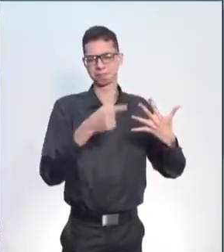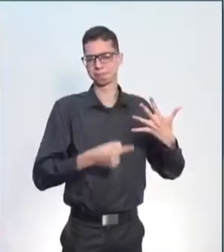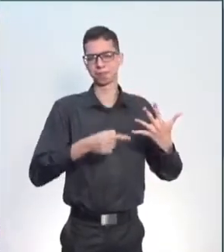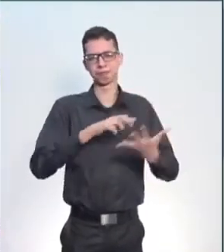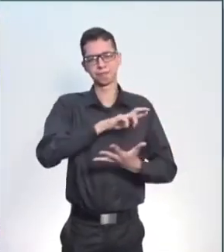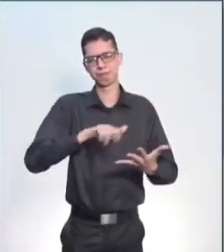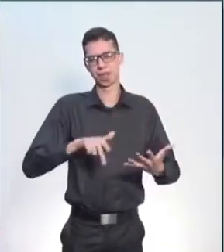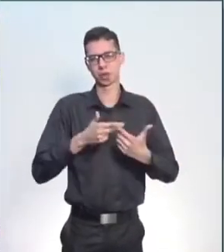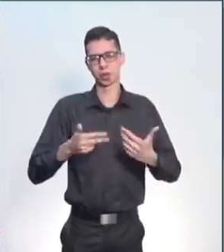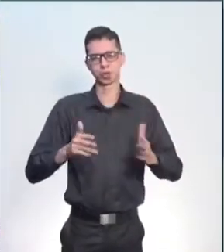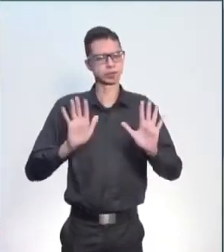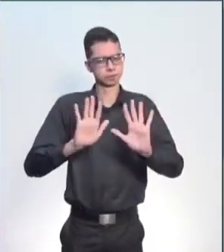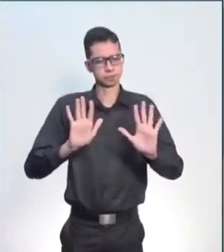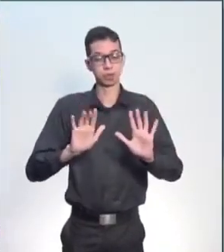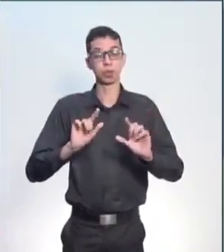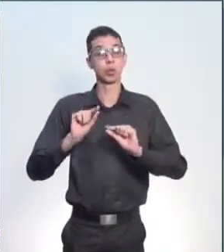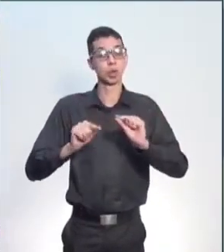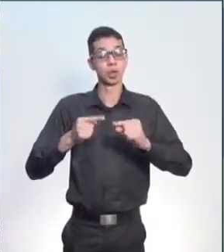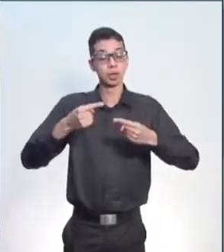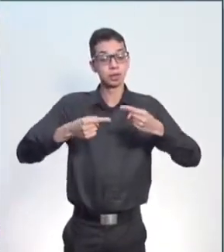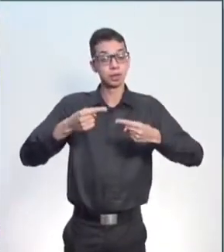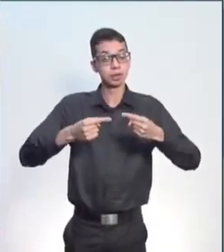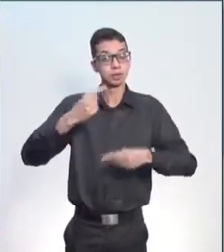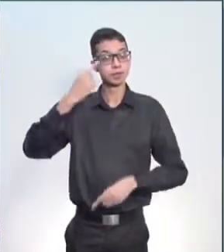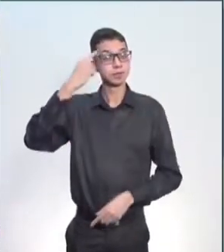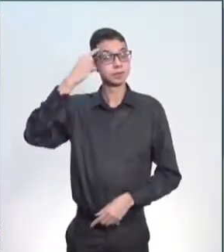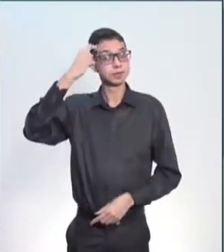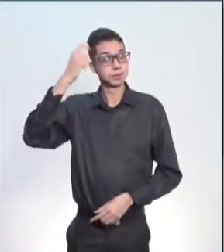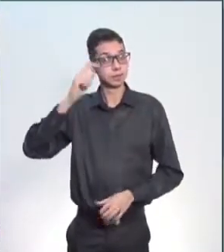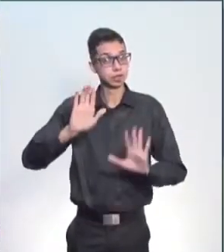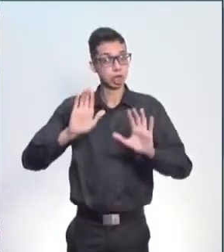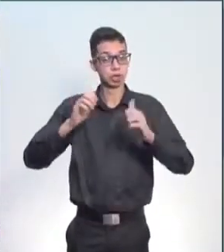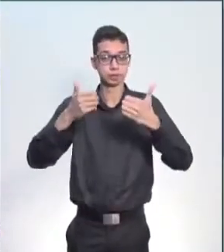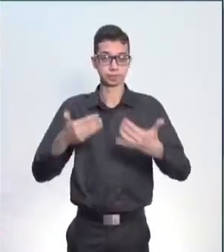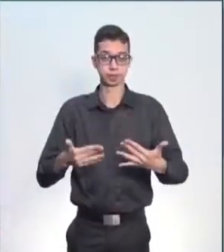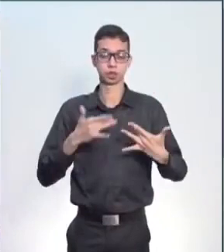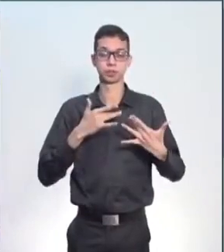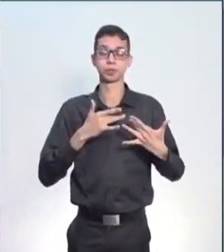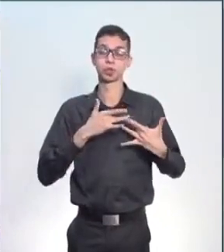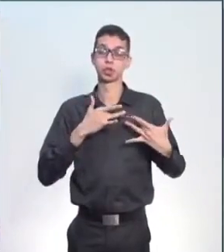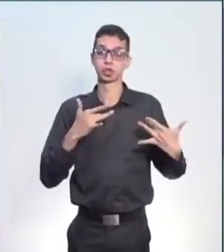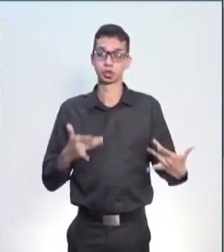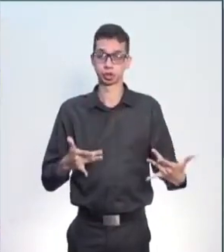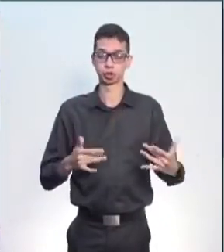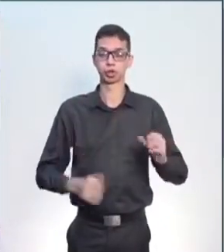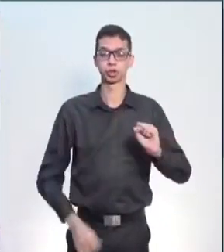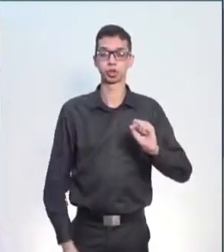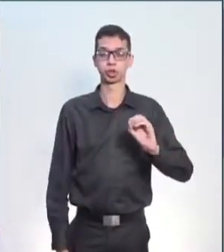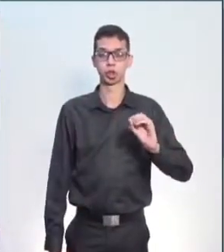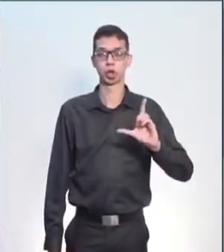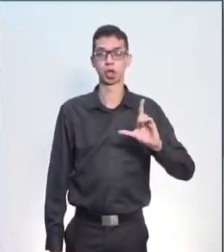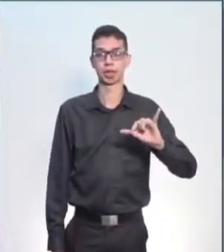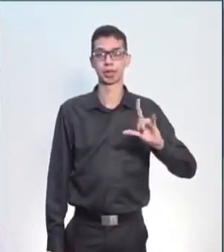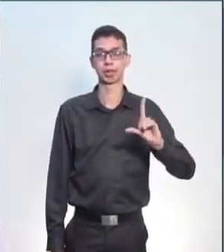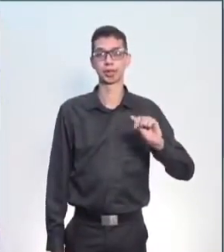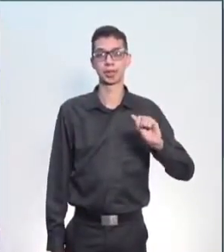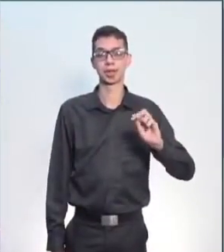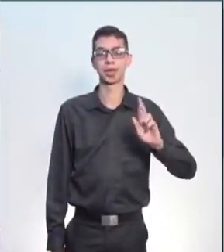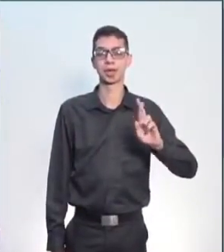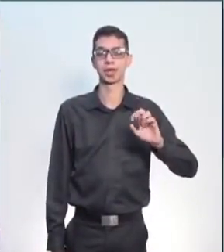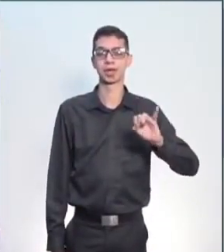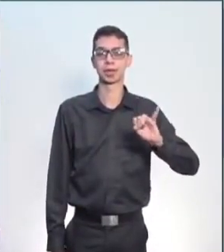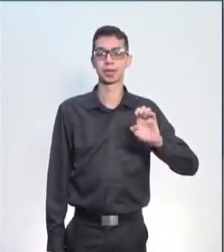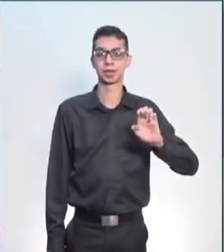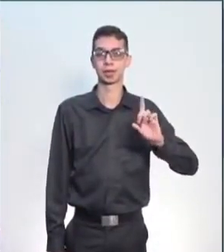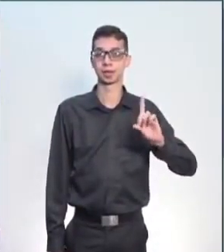de solidariedade, né? Porque as pessoas podem ser solidárias, inclusive com as pessoas que elas não conhecem, e